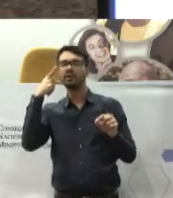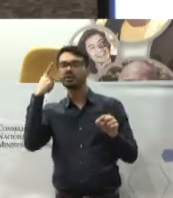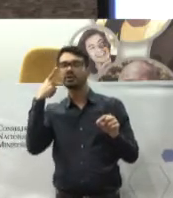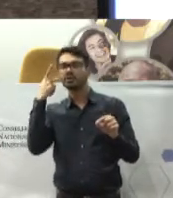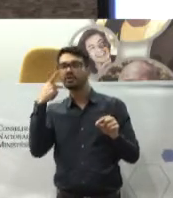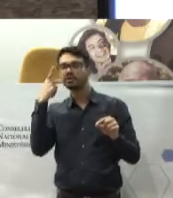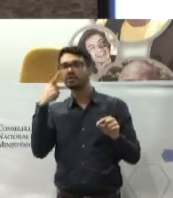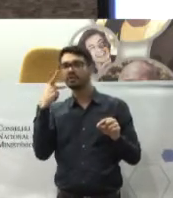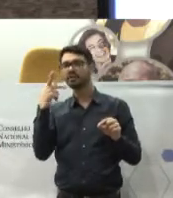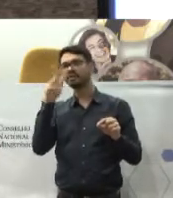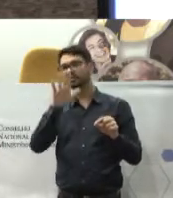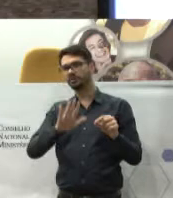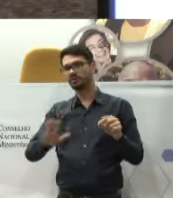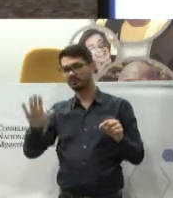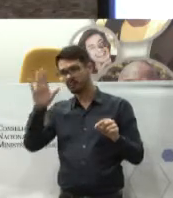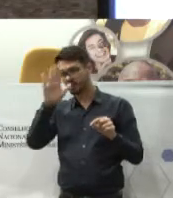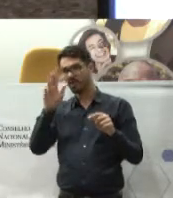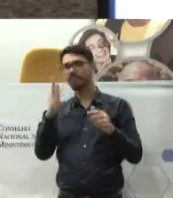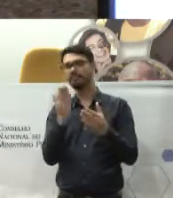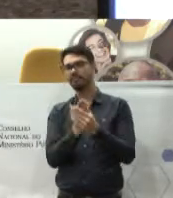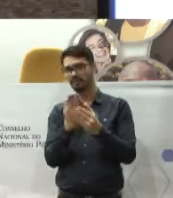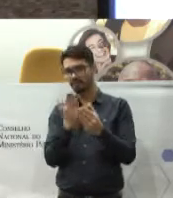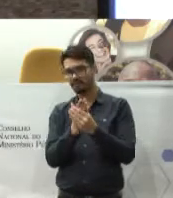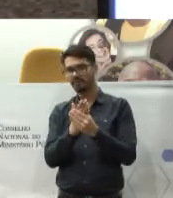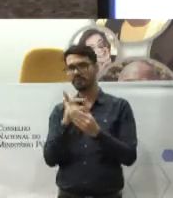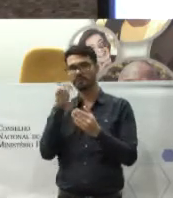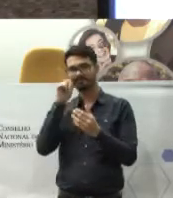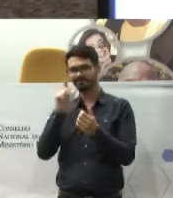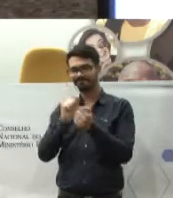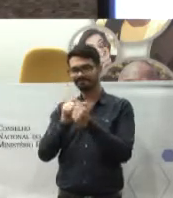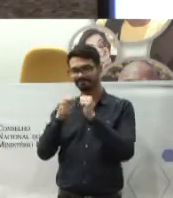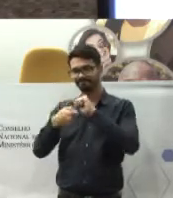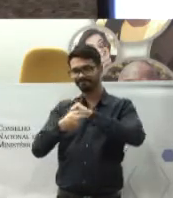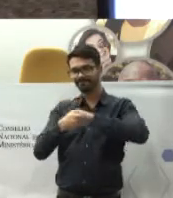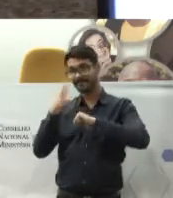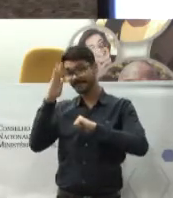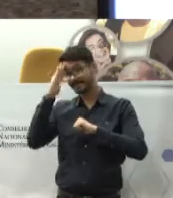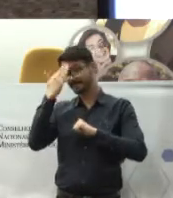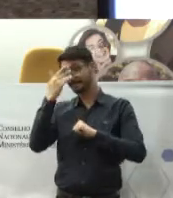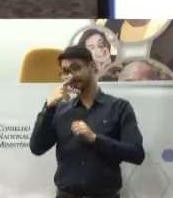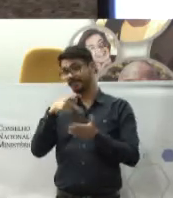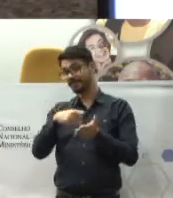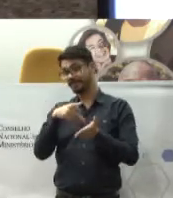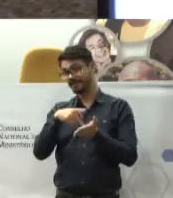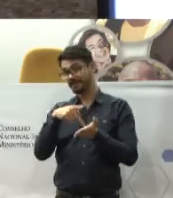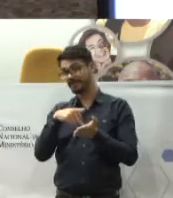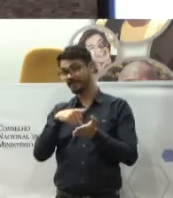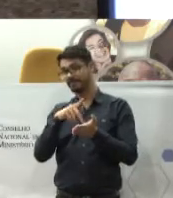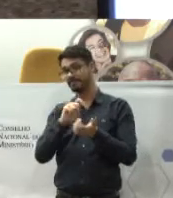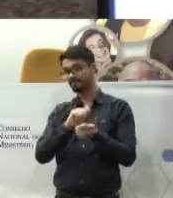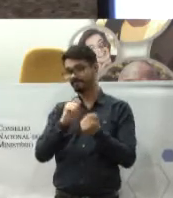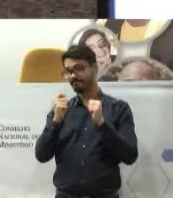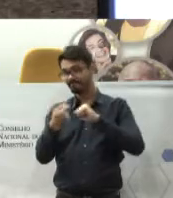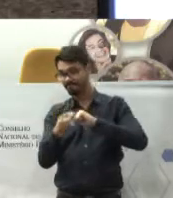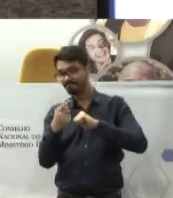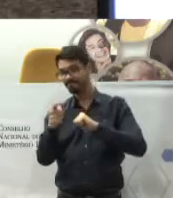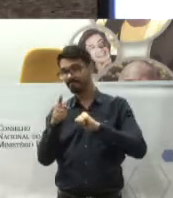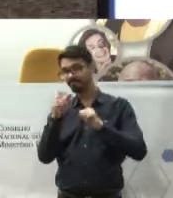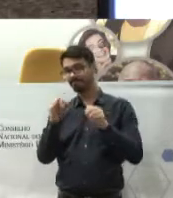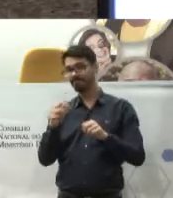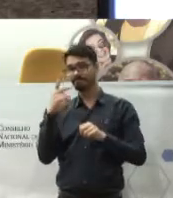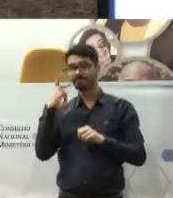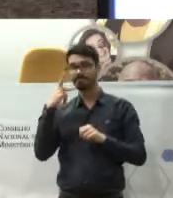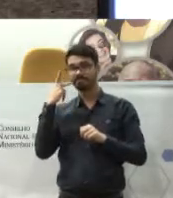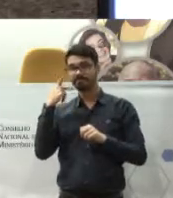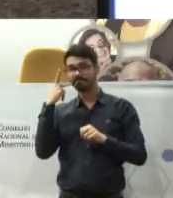Estado. E os processos estruturais servem para auxiliar a entender se há verdadeiramente uma disfunção política e, num